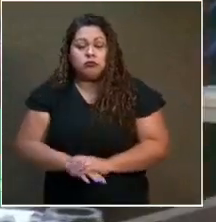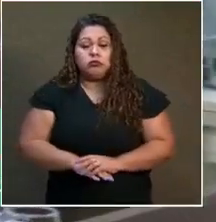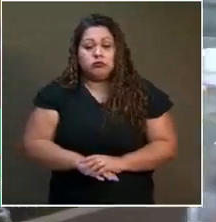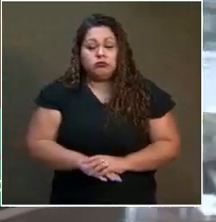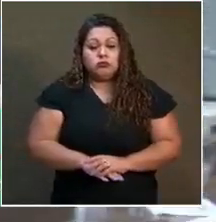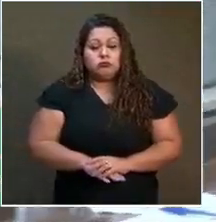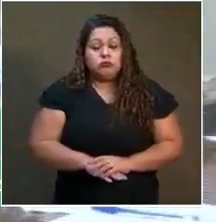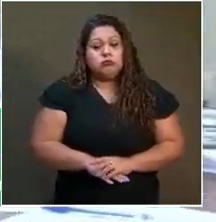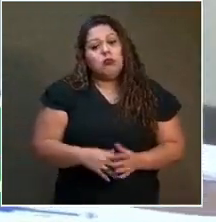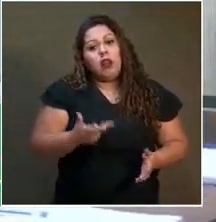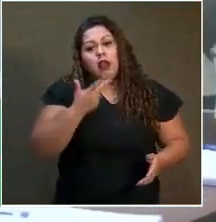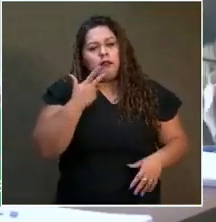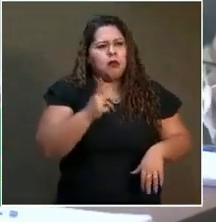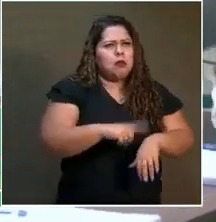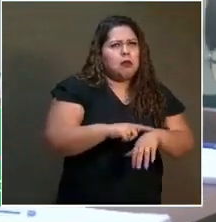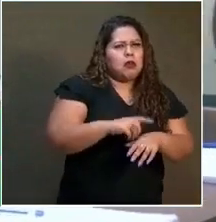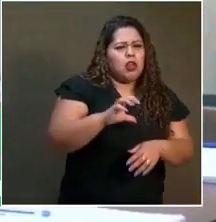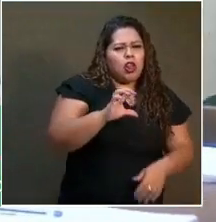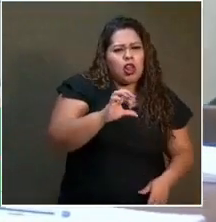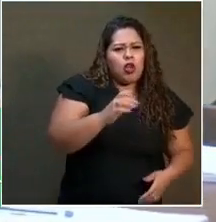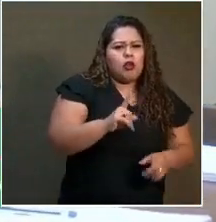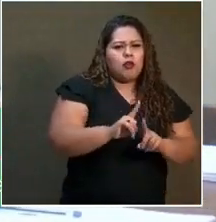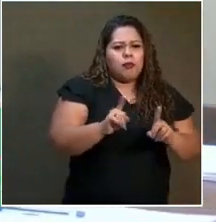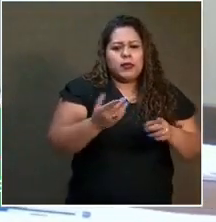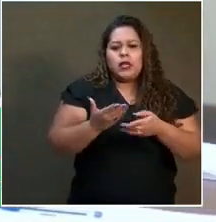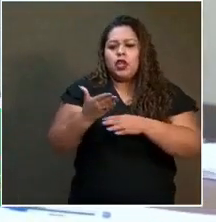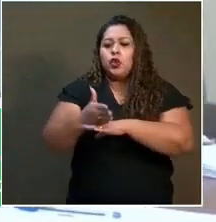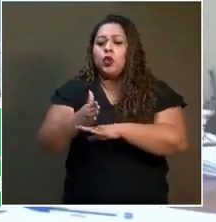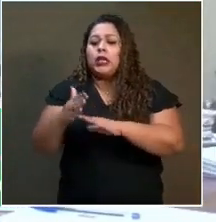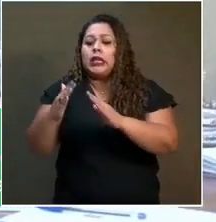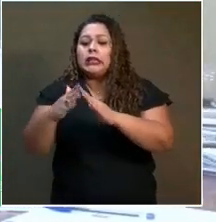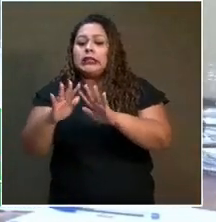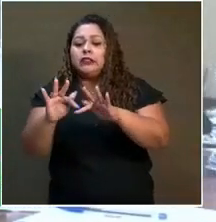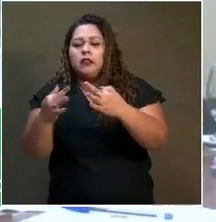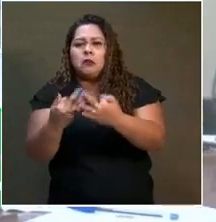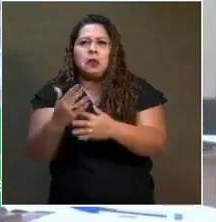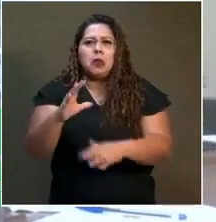9 horas, ele entrou na casa da família umas 9h30.